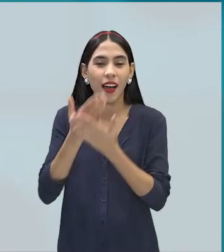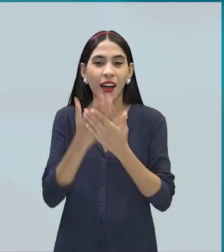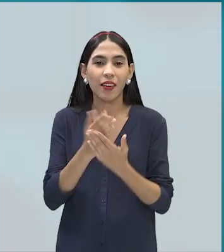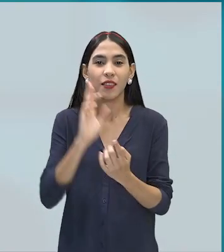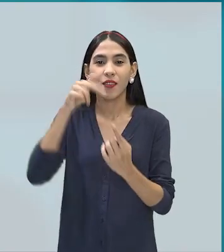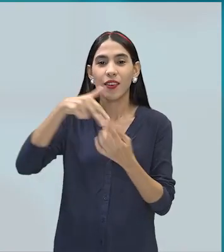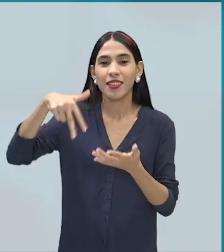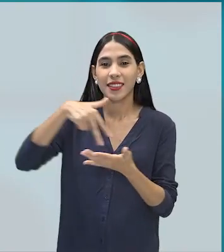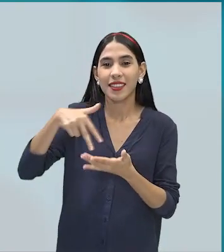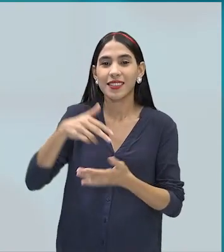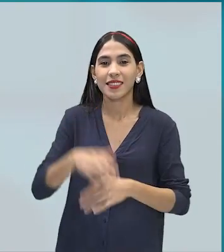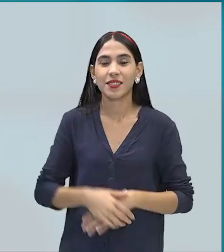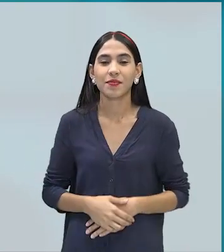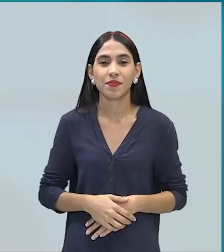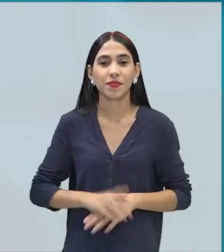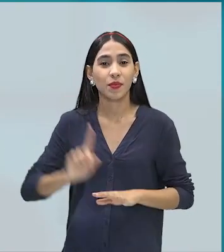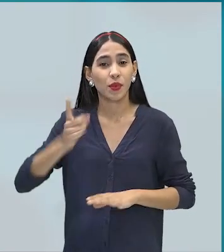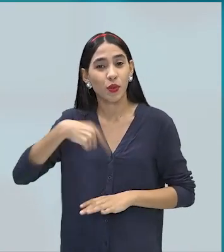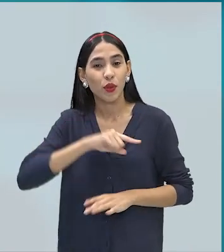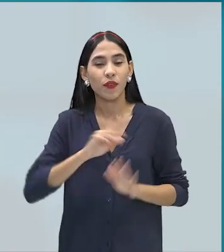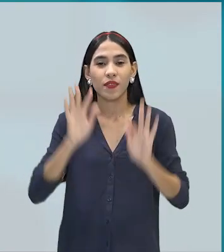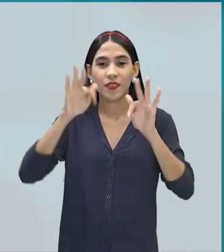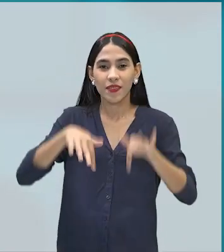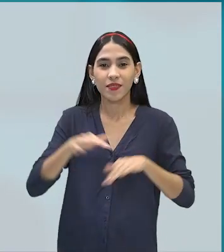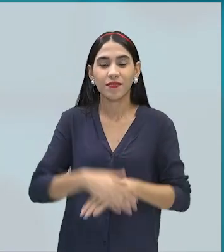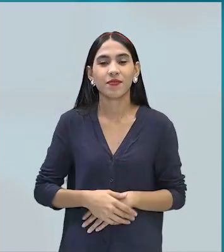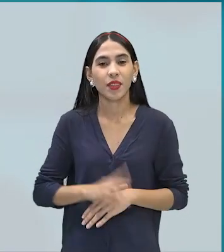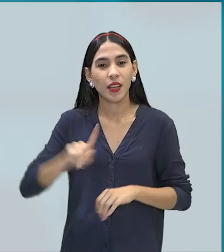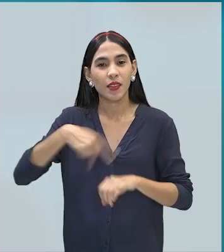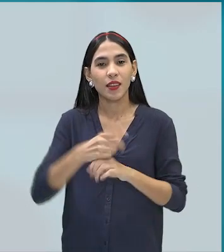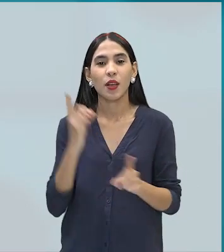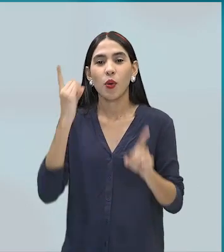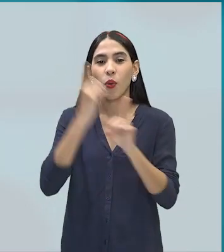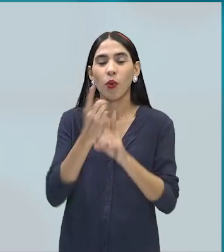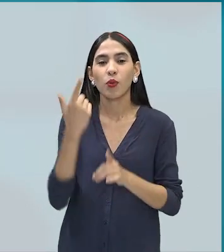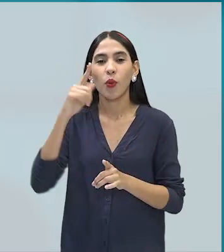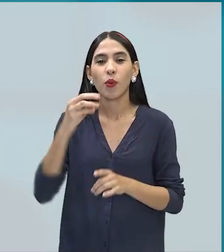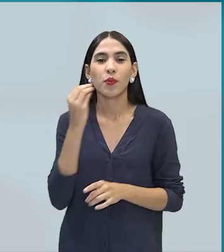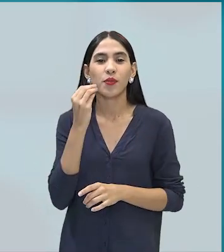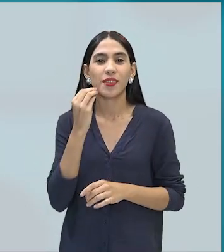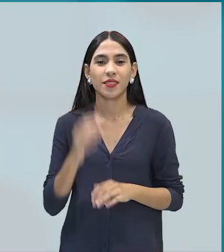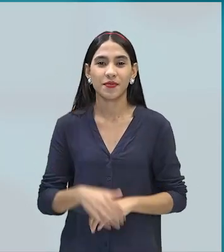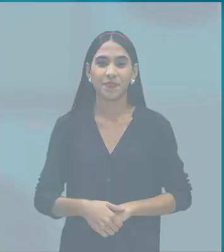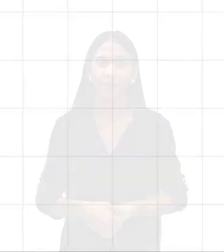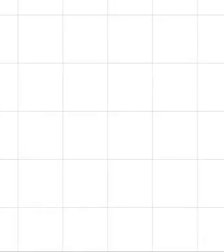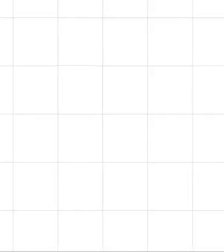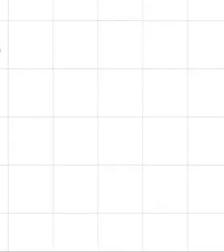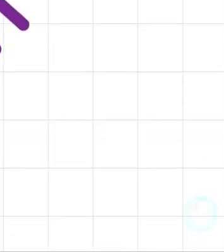respeito da dança. Nós finalizamos por aqui e a gente se encontra numa próxima oportunidade.